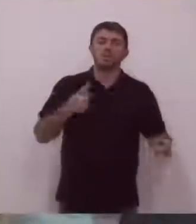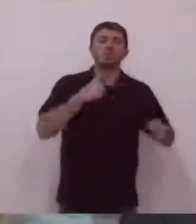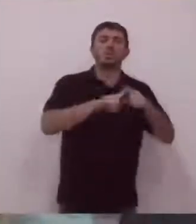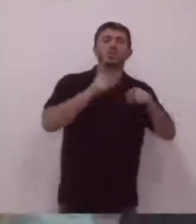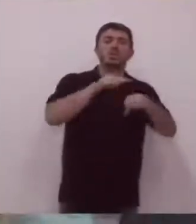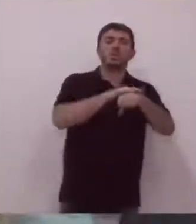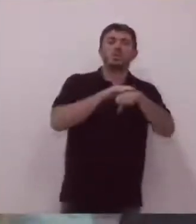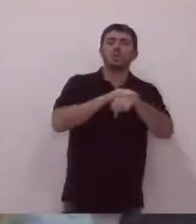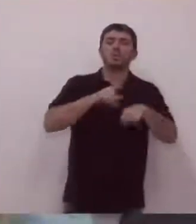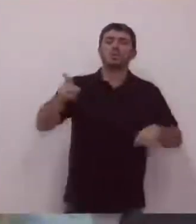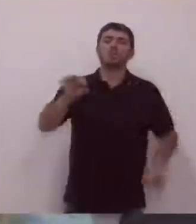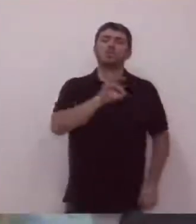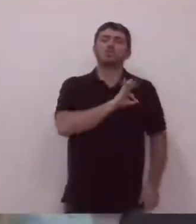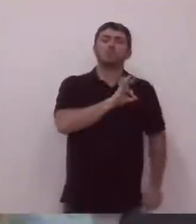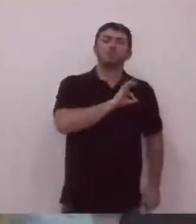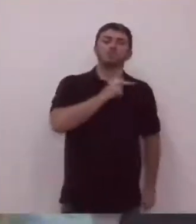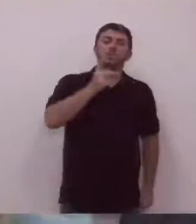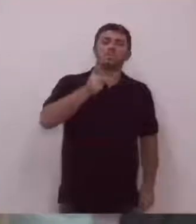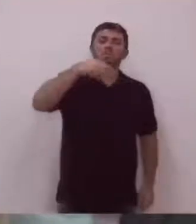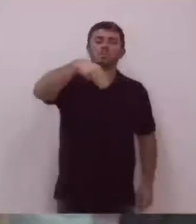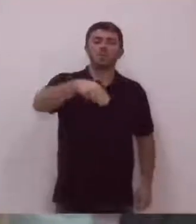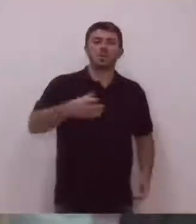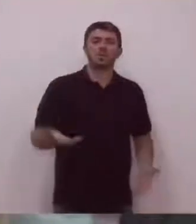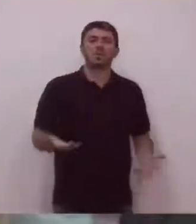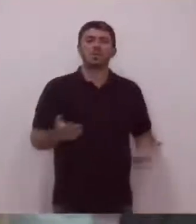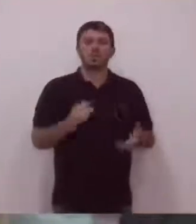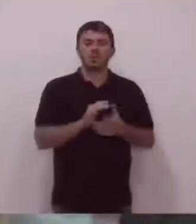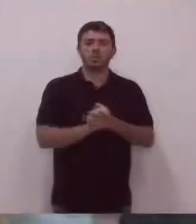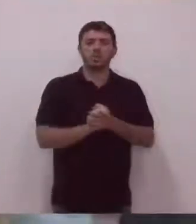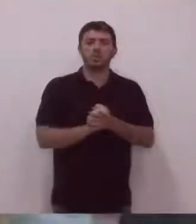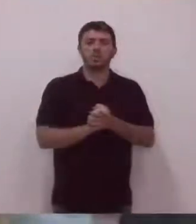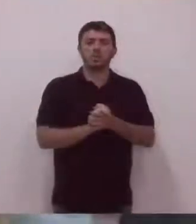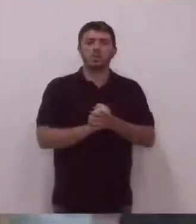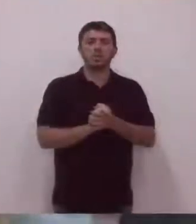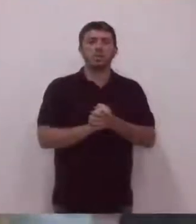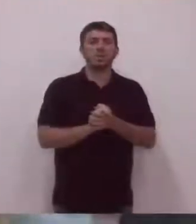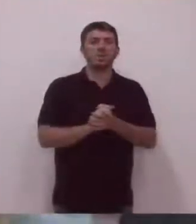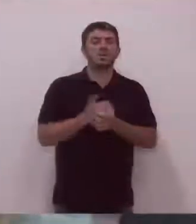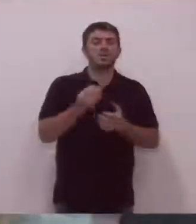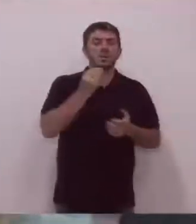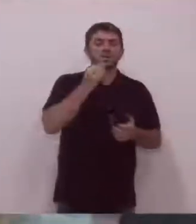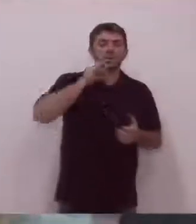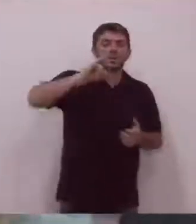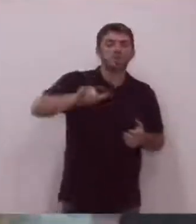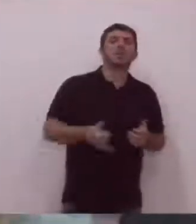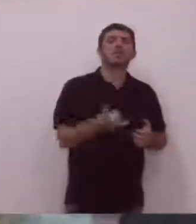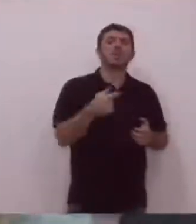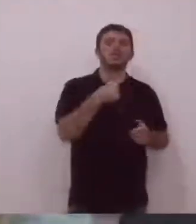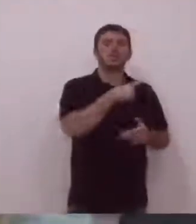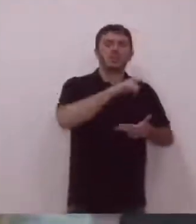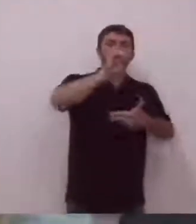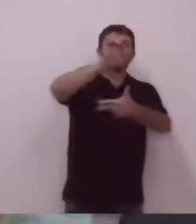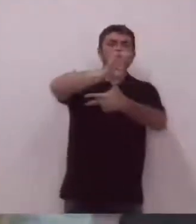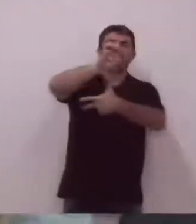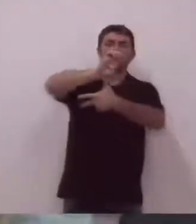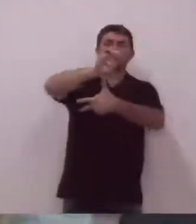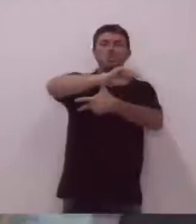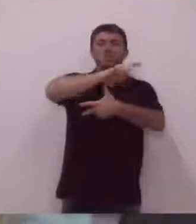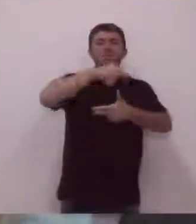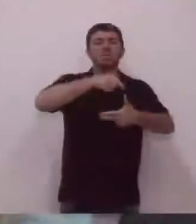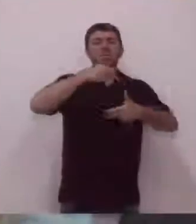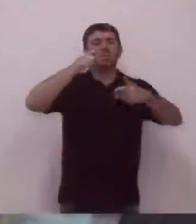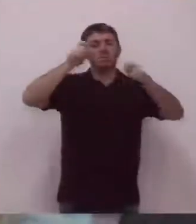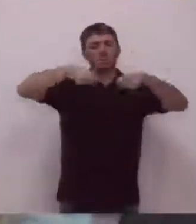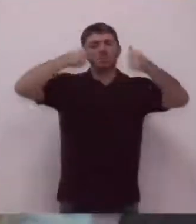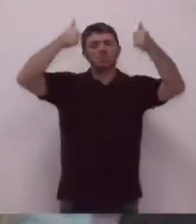Militar. Perdemos uma oportunidade para que o Executivo se explicasse. O Poder Judiciário, ele tem as próprias pernas e